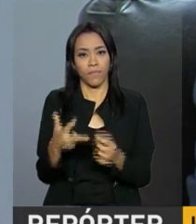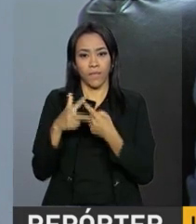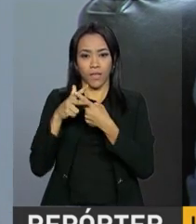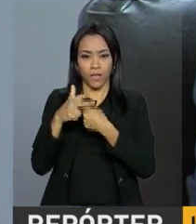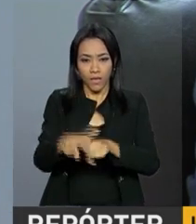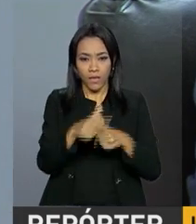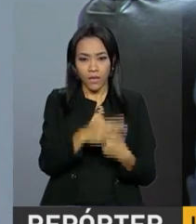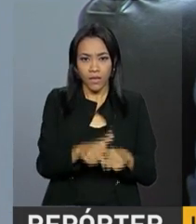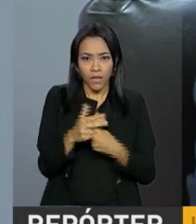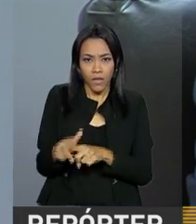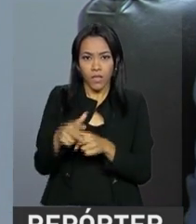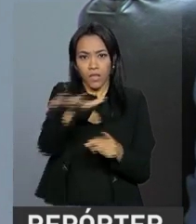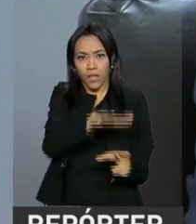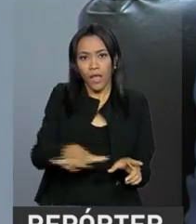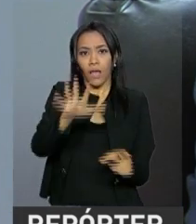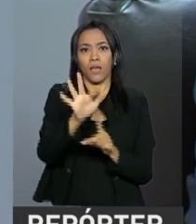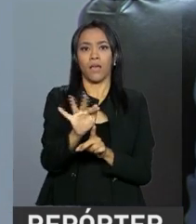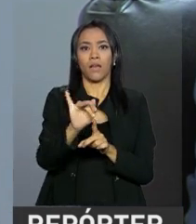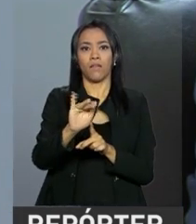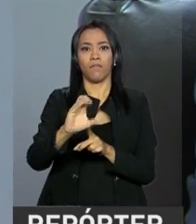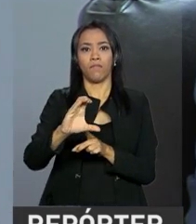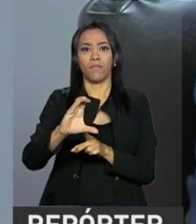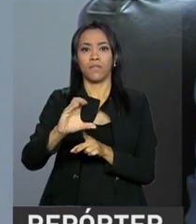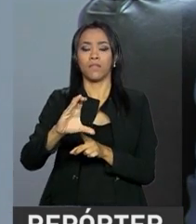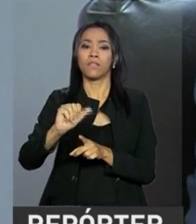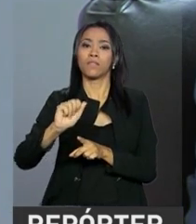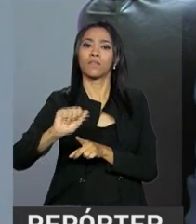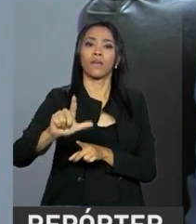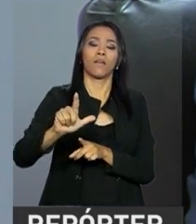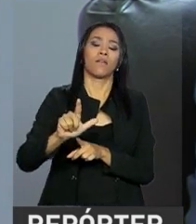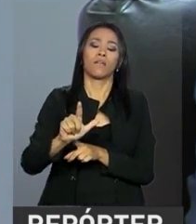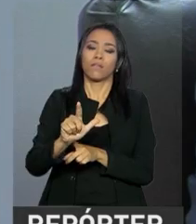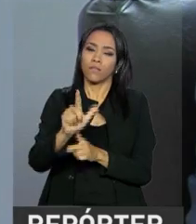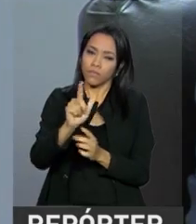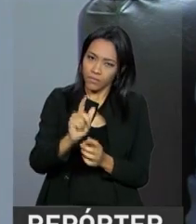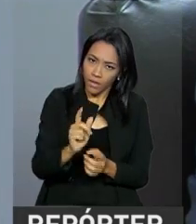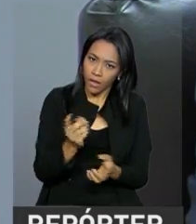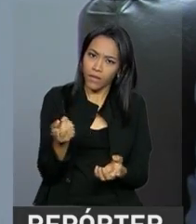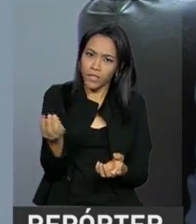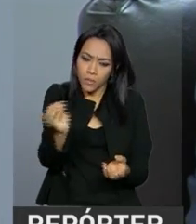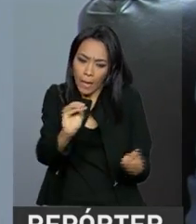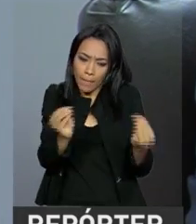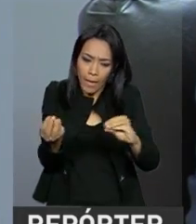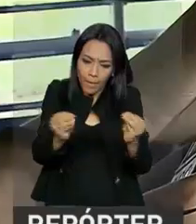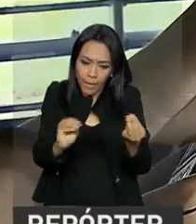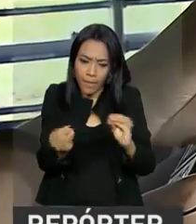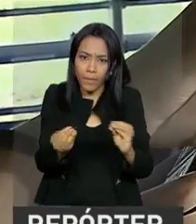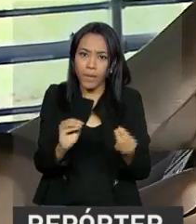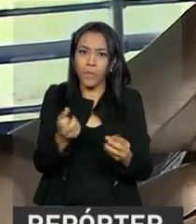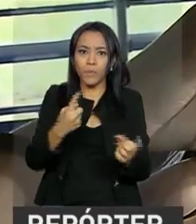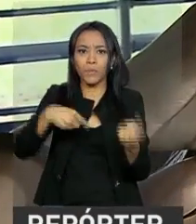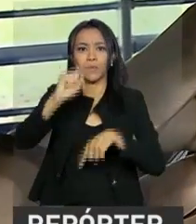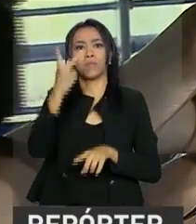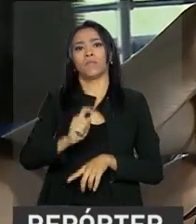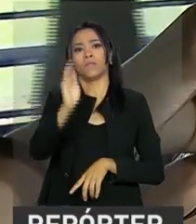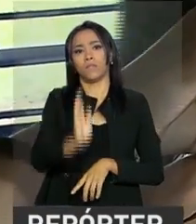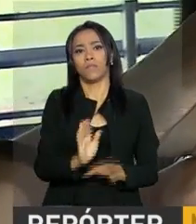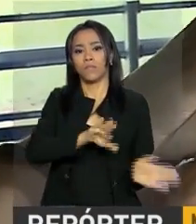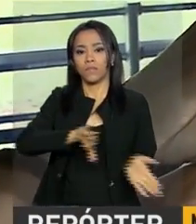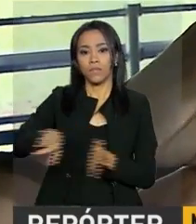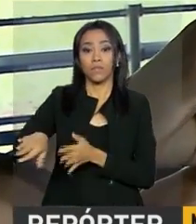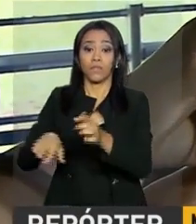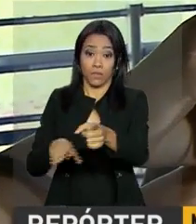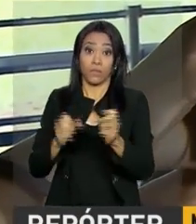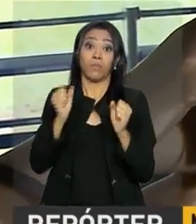fiscal está sendo implementado com sucesso no Brasil pode restabelecer a